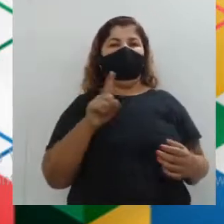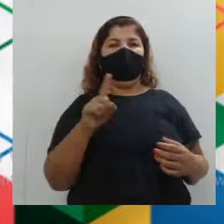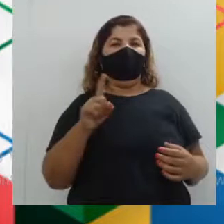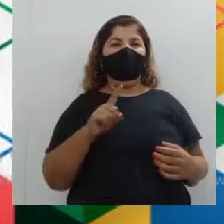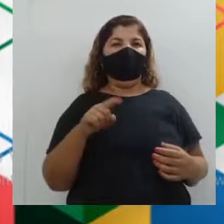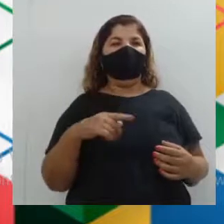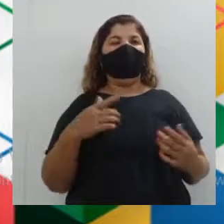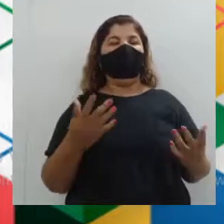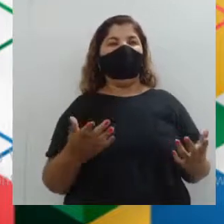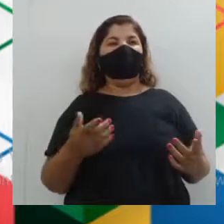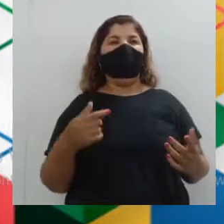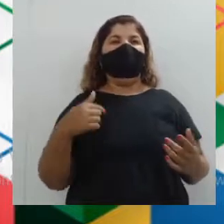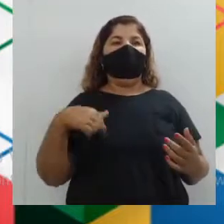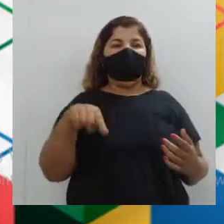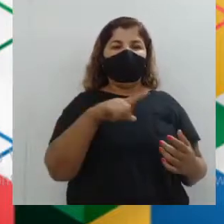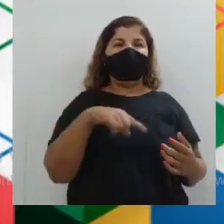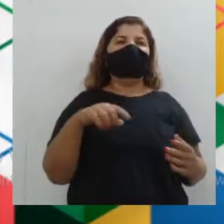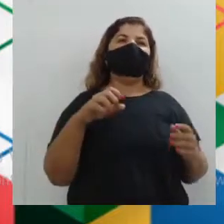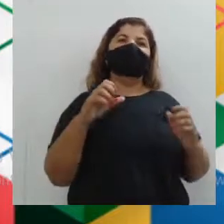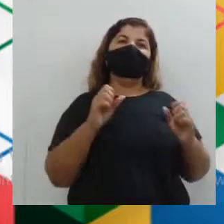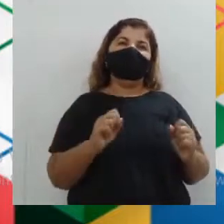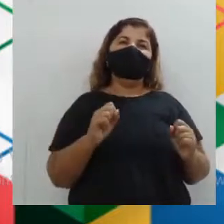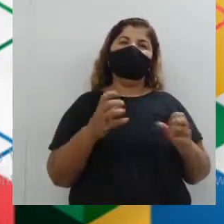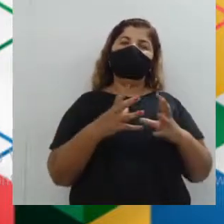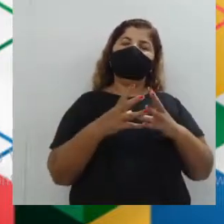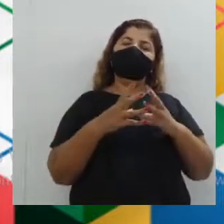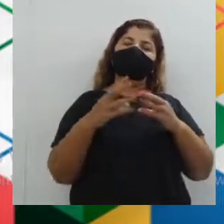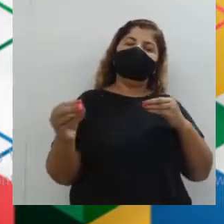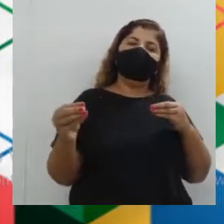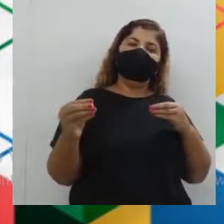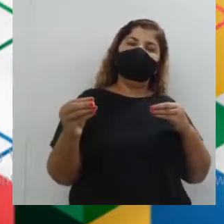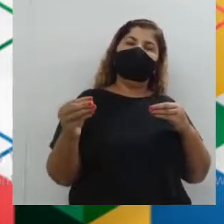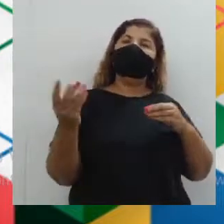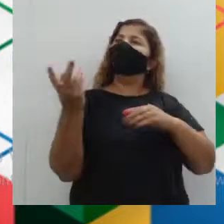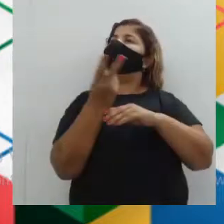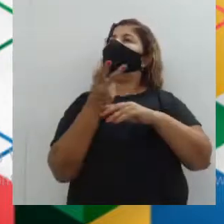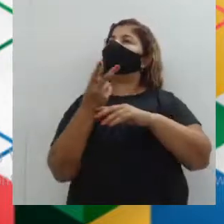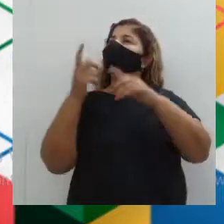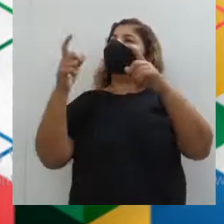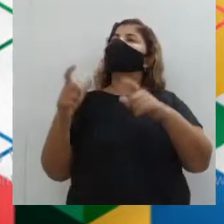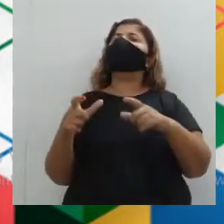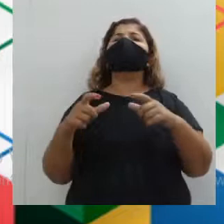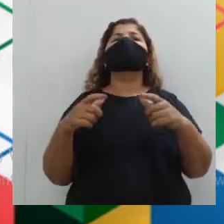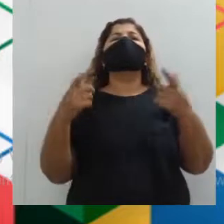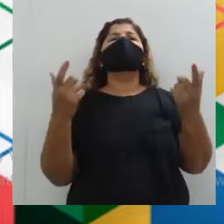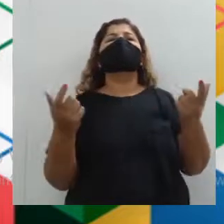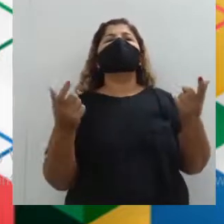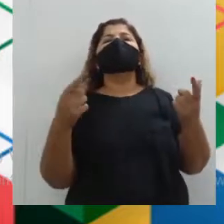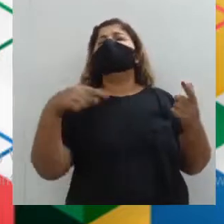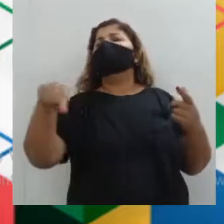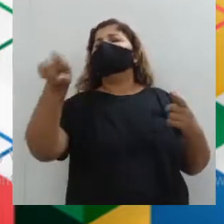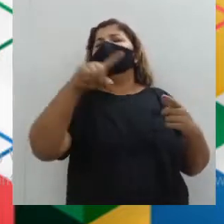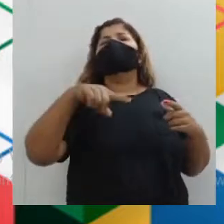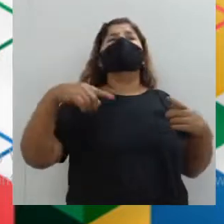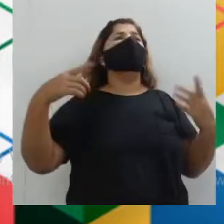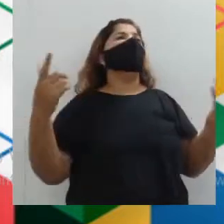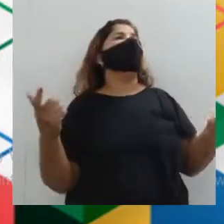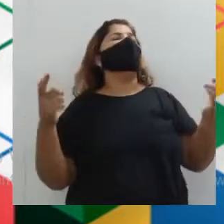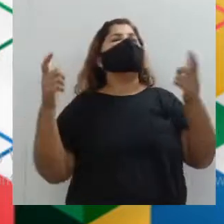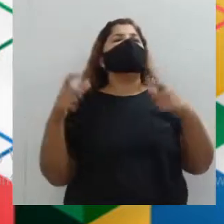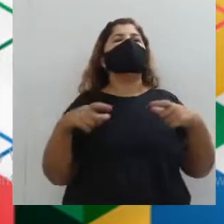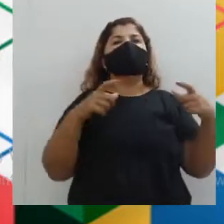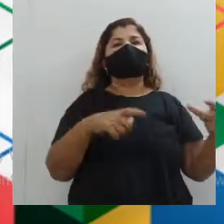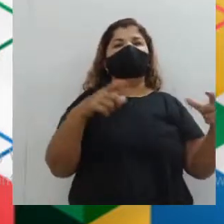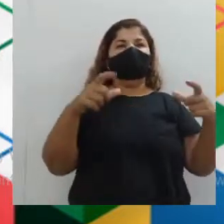gente podia assumir, buscar um lugar por aí. Aí é o quê? É um advérbio